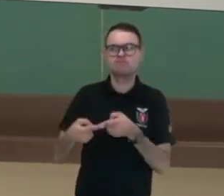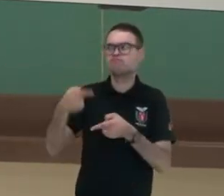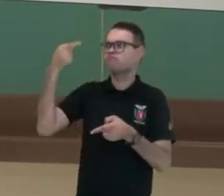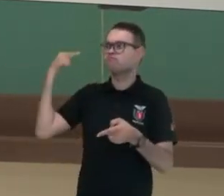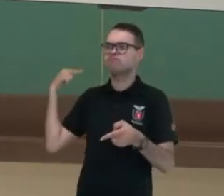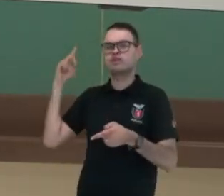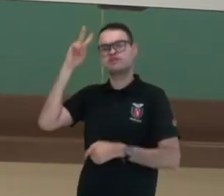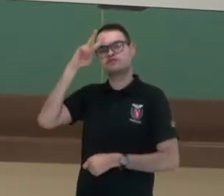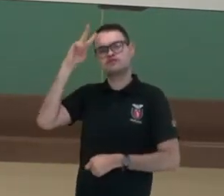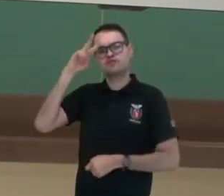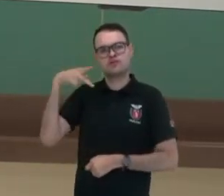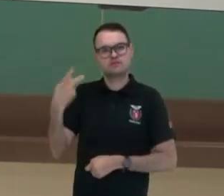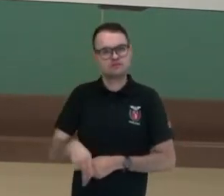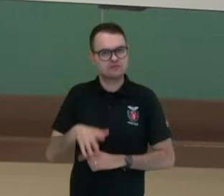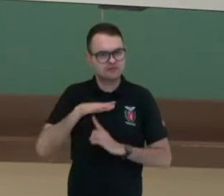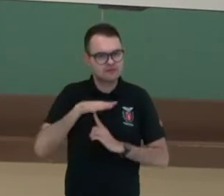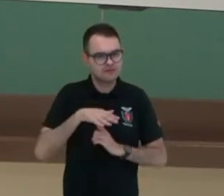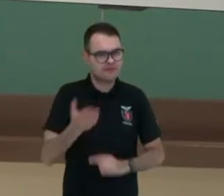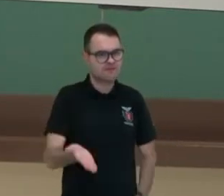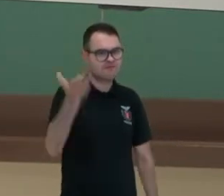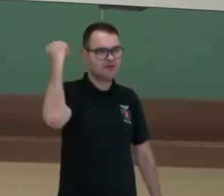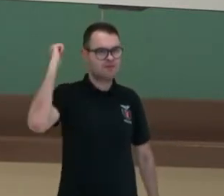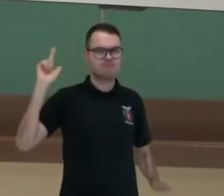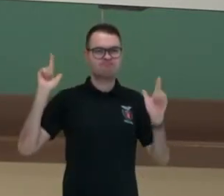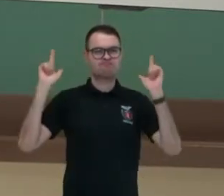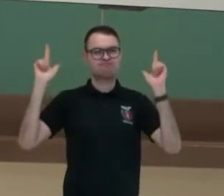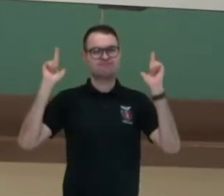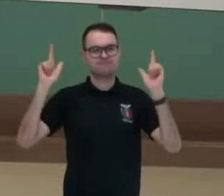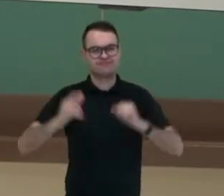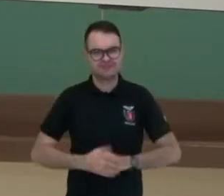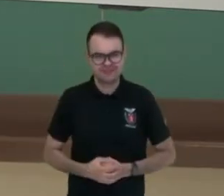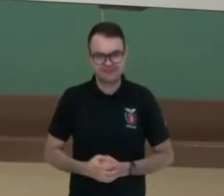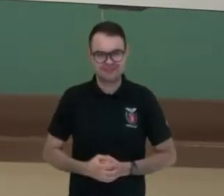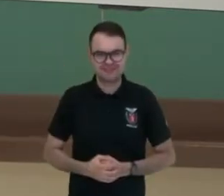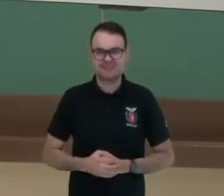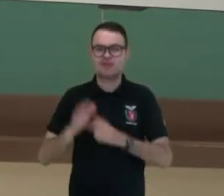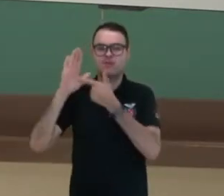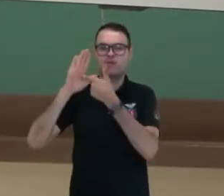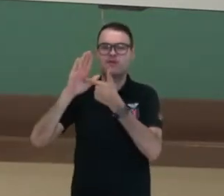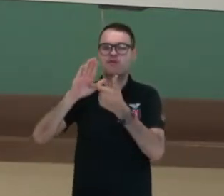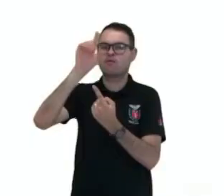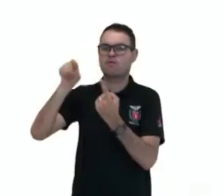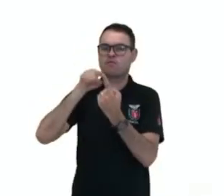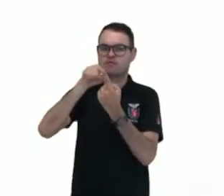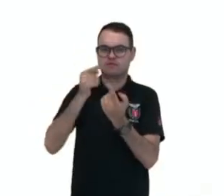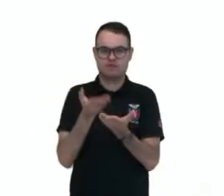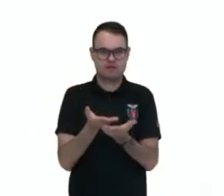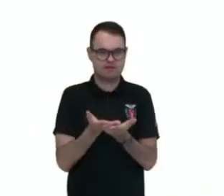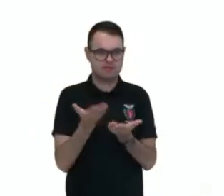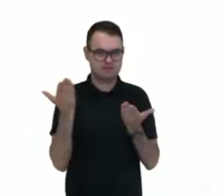do nosso estado. Bora lá? Embarca nessa aventura? Eu vou apresentar para vocês os objetivos desta aula.